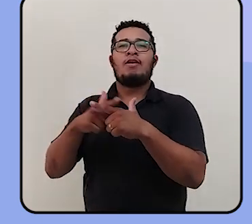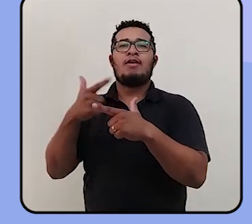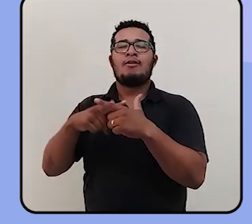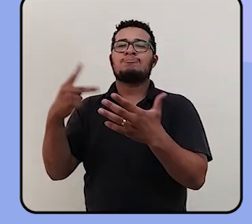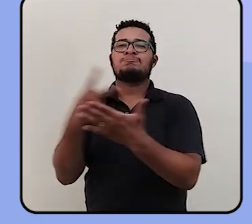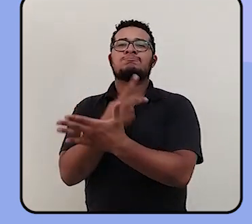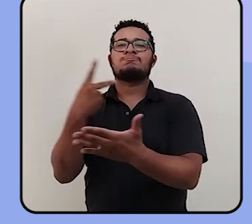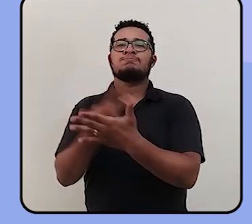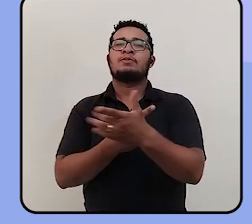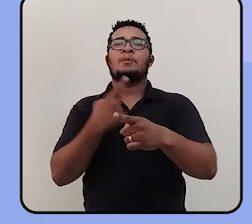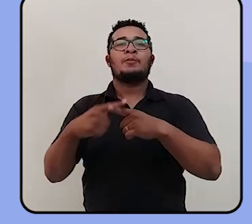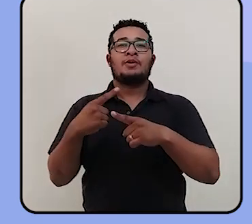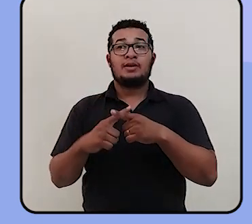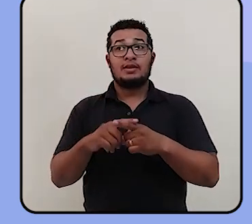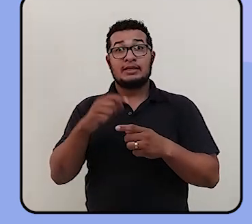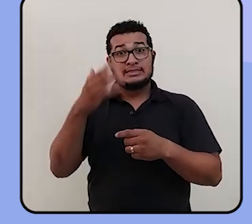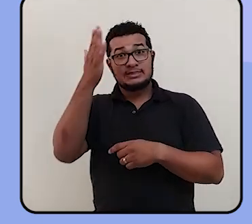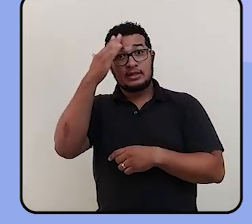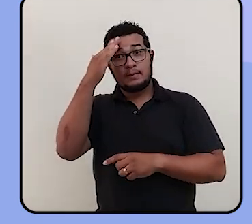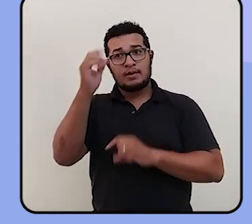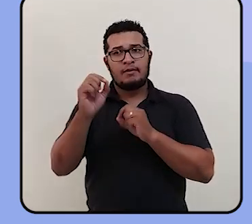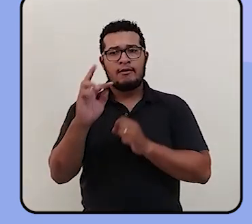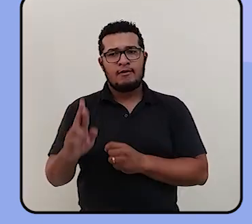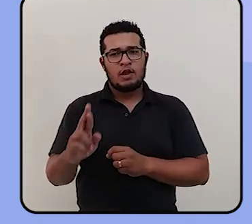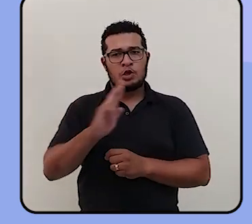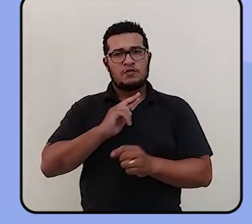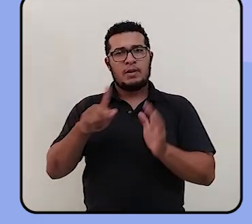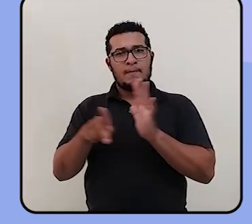quê? Porque basta saber que